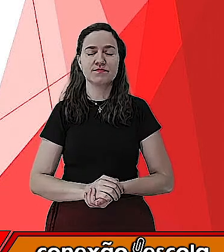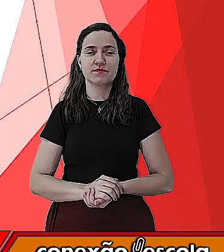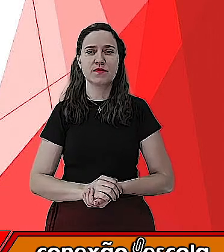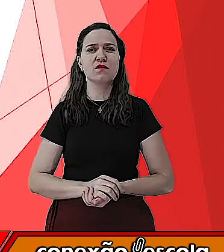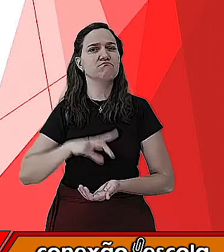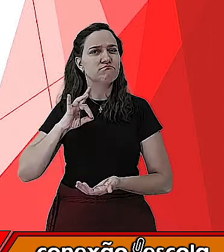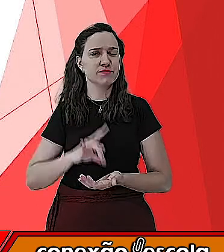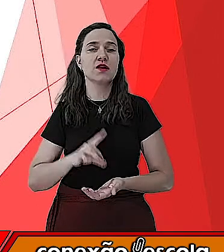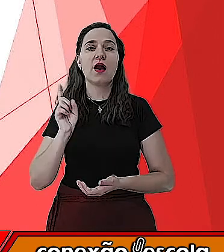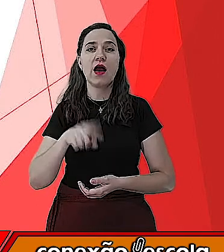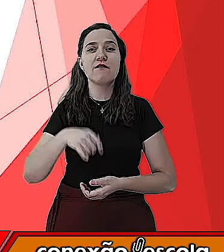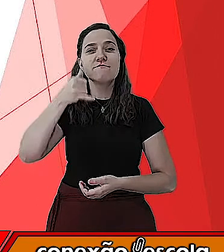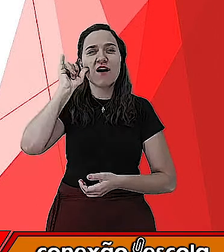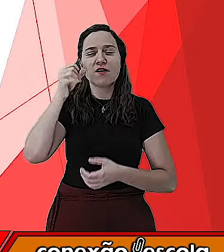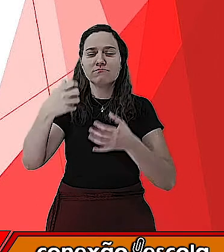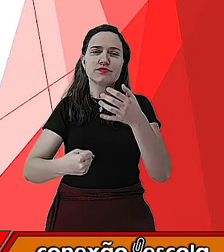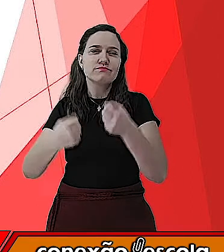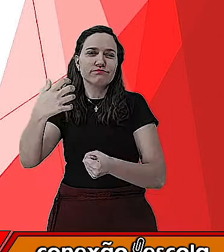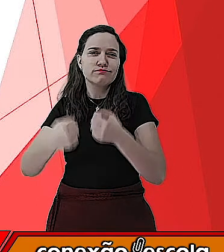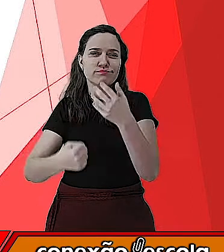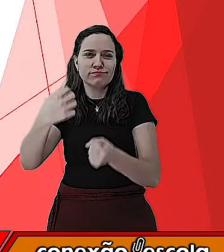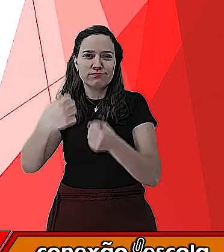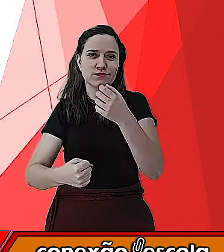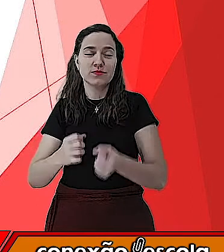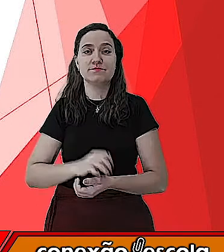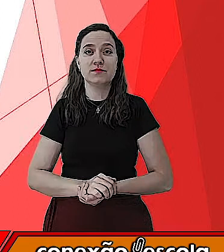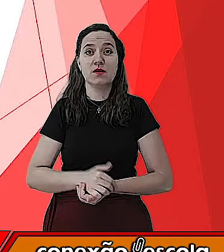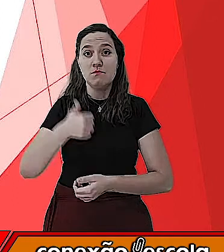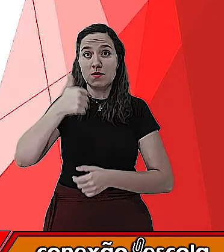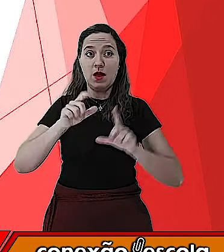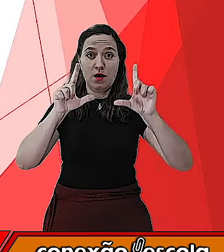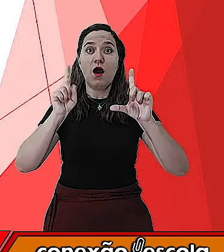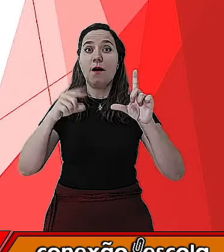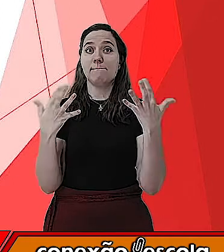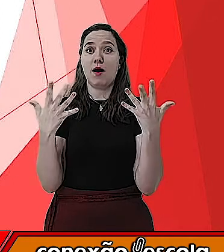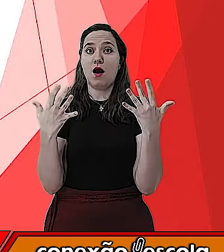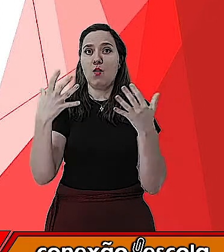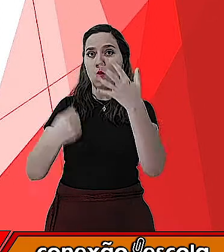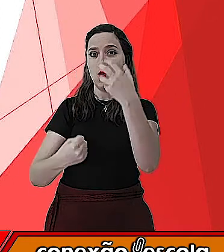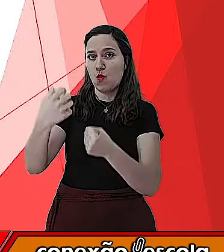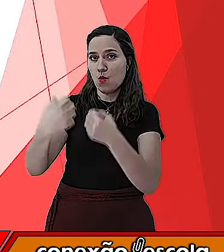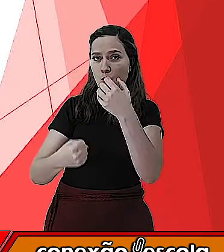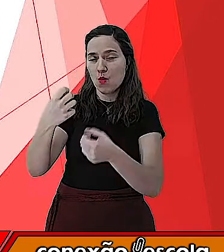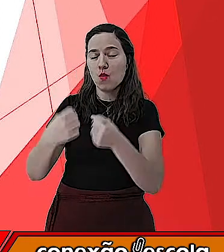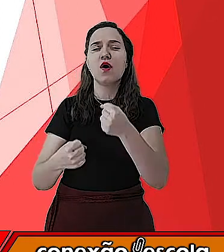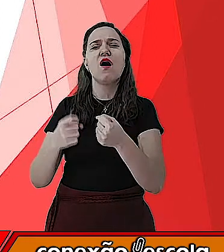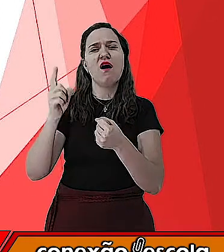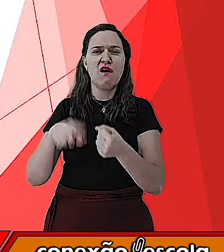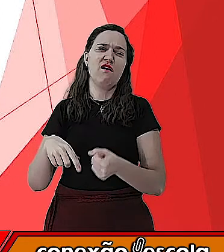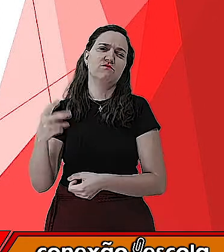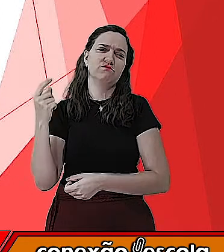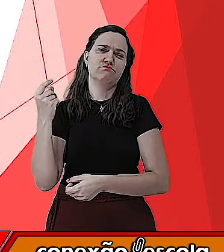estão ordenhando a vaca. Na primeira, manualmente. Geralmente era a técnica